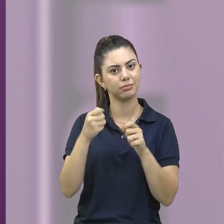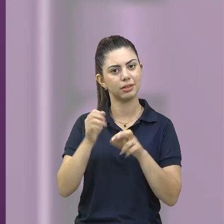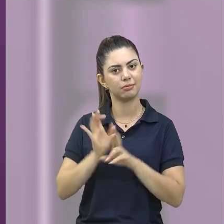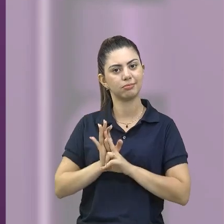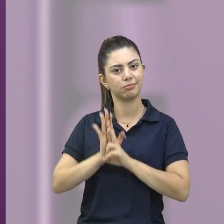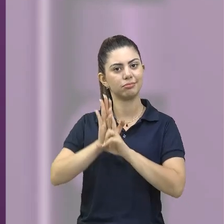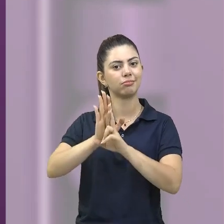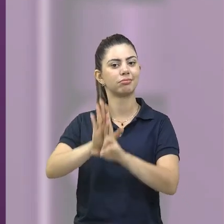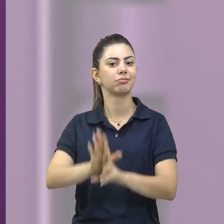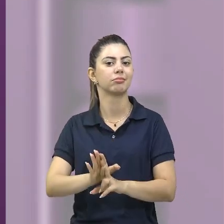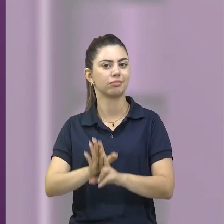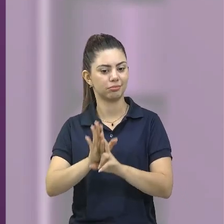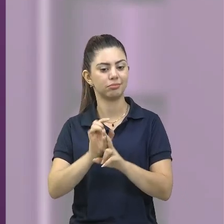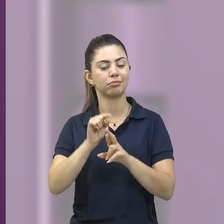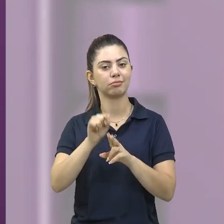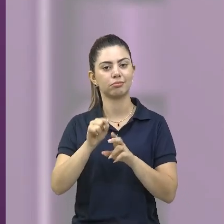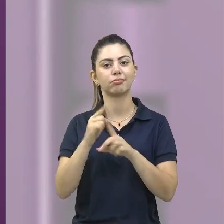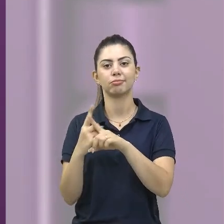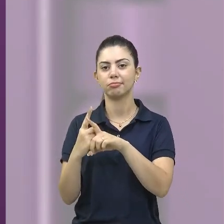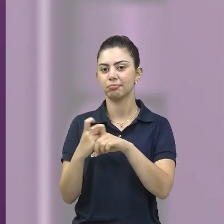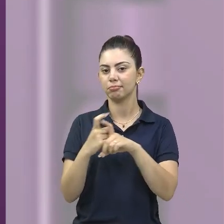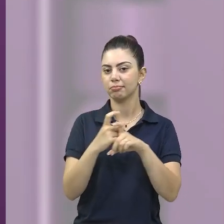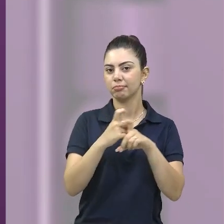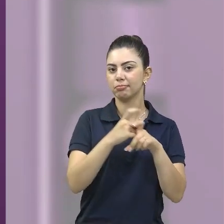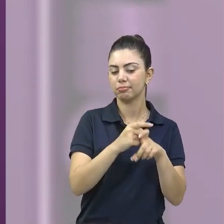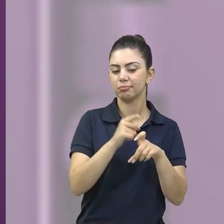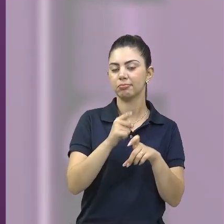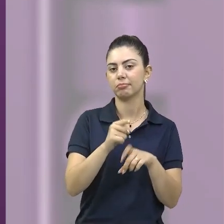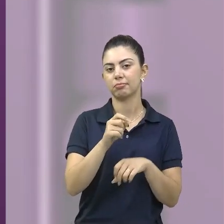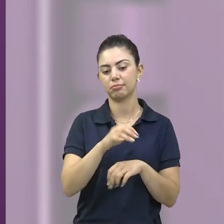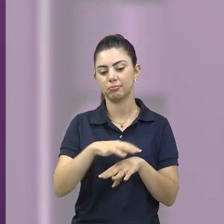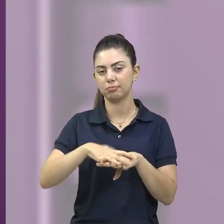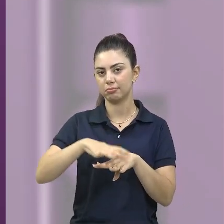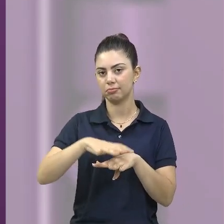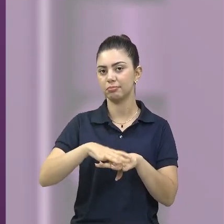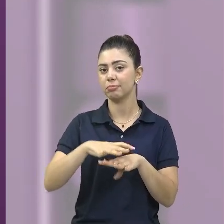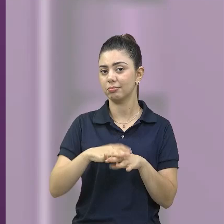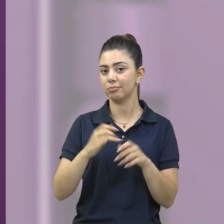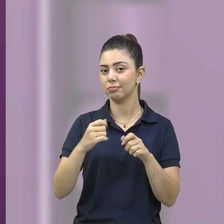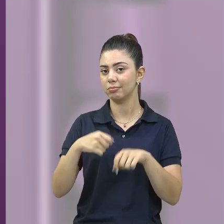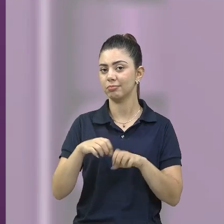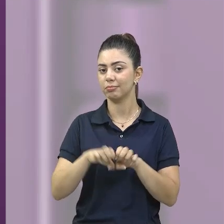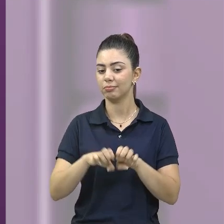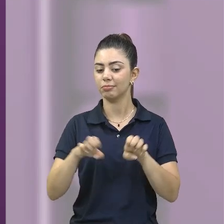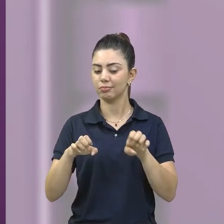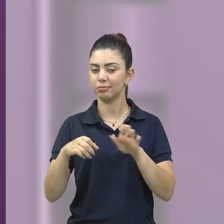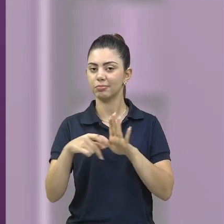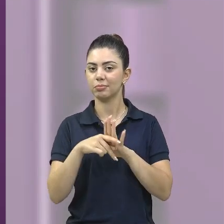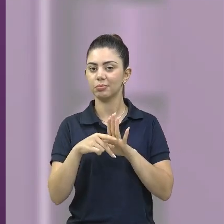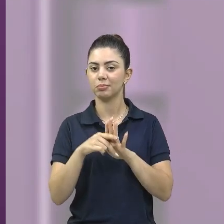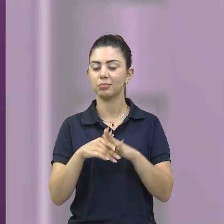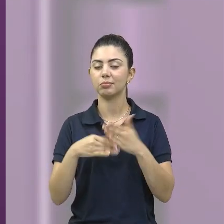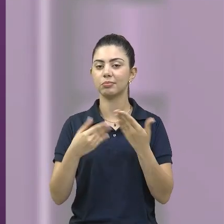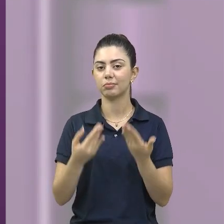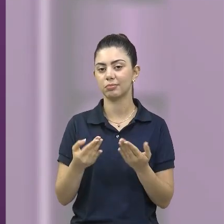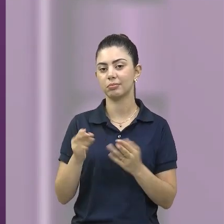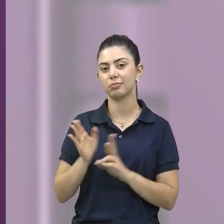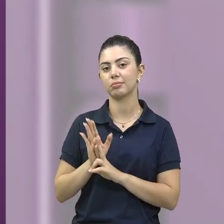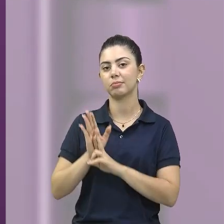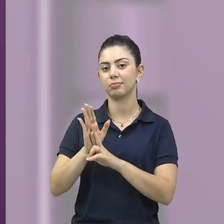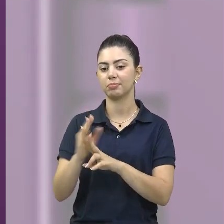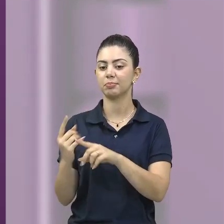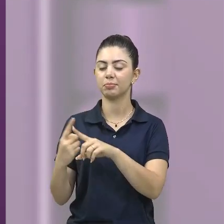representados de forma algébrica, dentro, né, de um modelo matemático que nós, né, chamamos de um